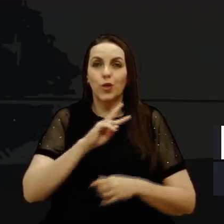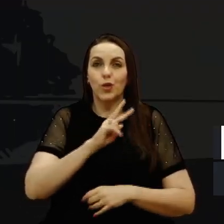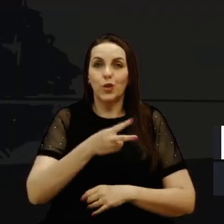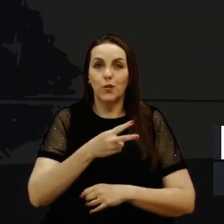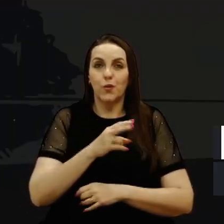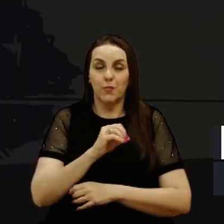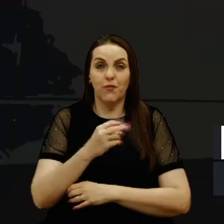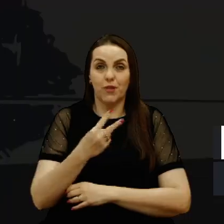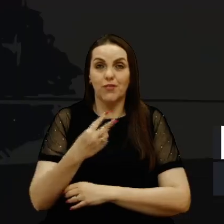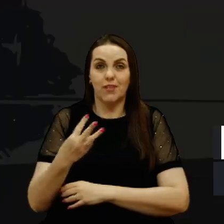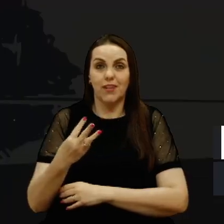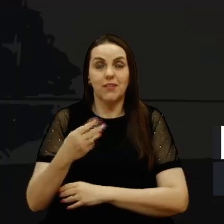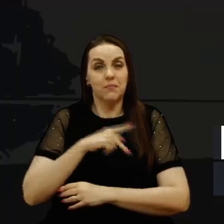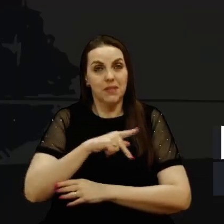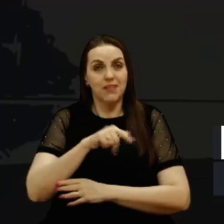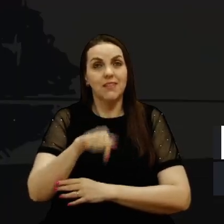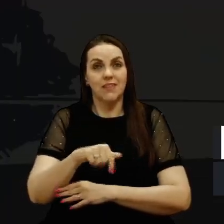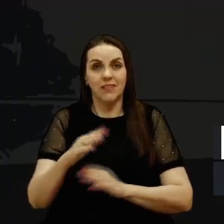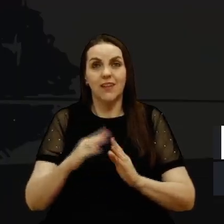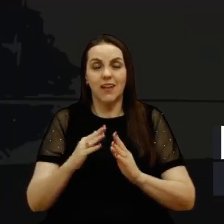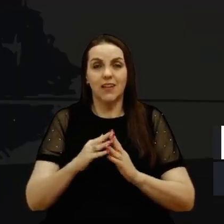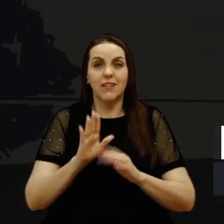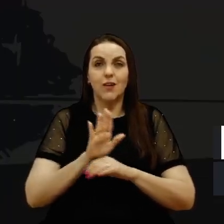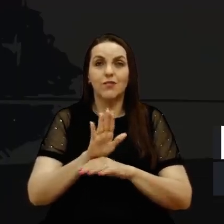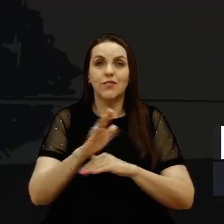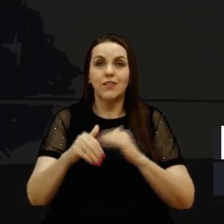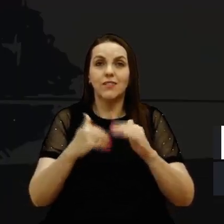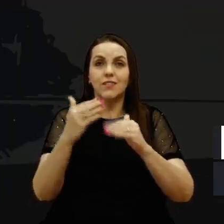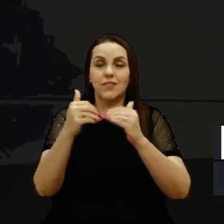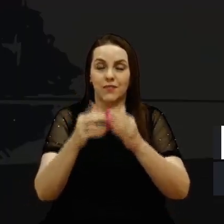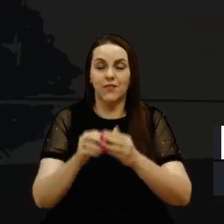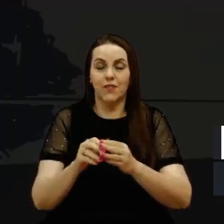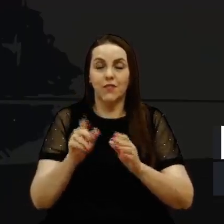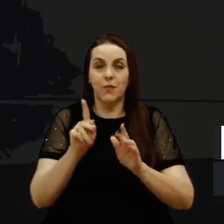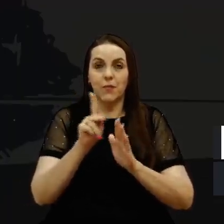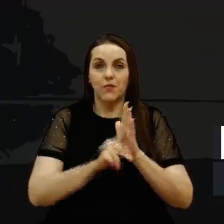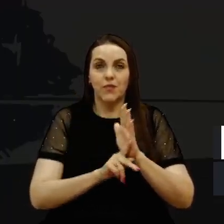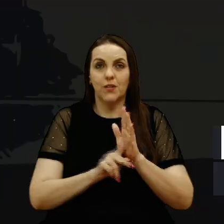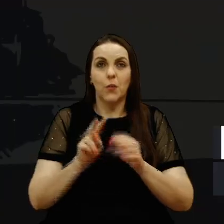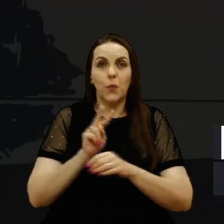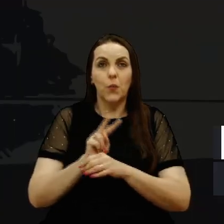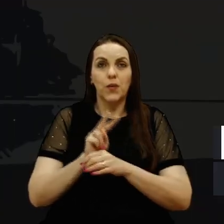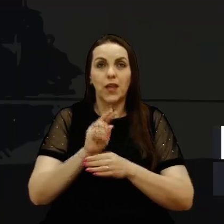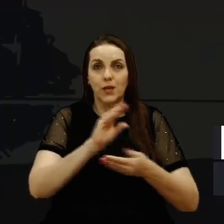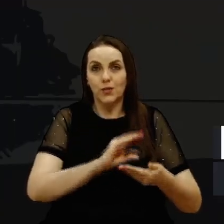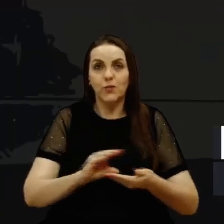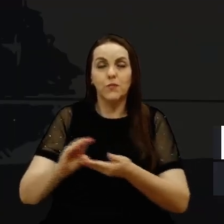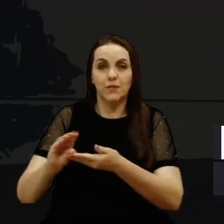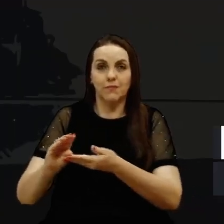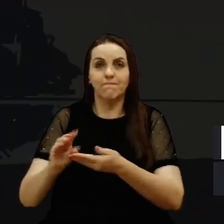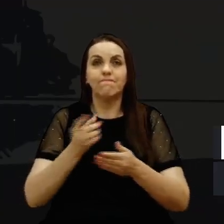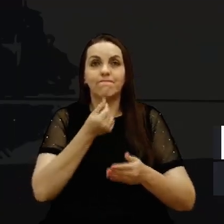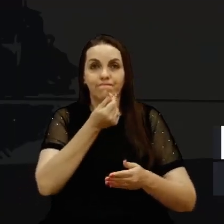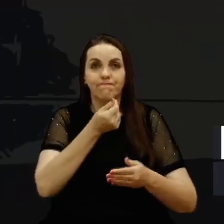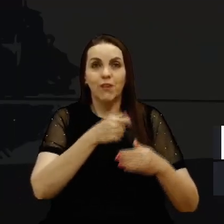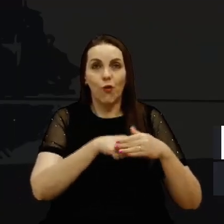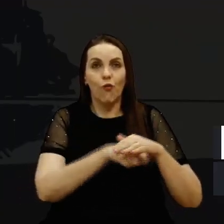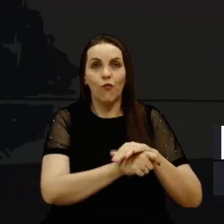com o presidente dessa casa, ajudar a desenvolver o projeto Cuidado Subsidiado, que é recursos do fundo e que